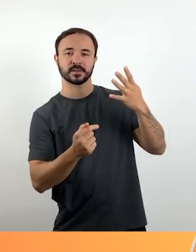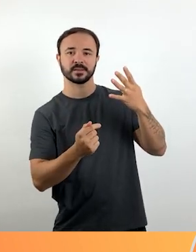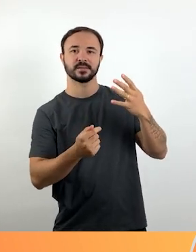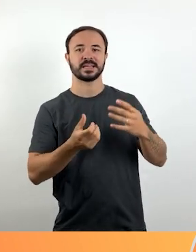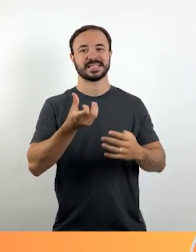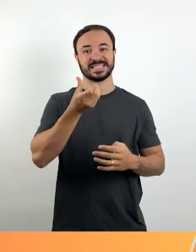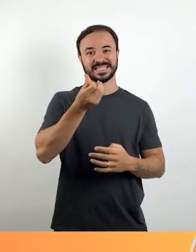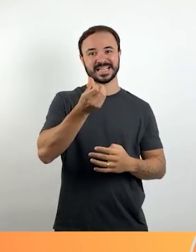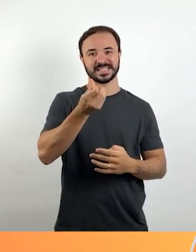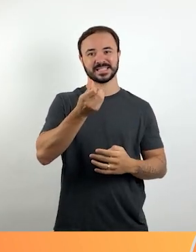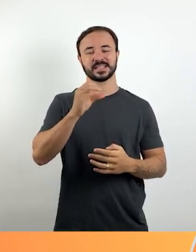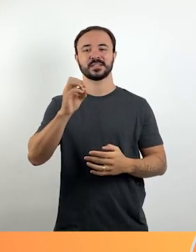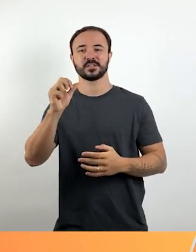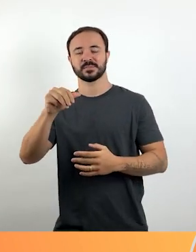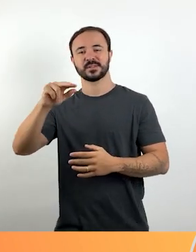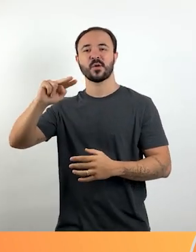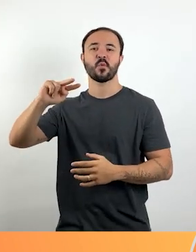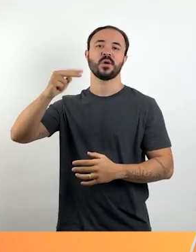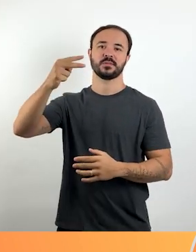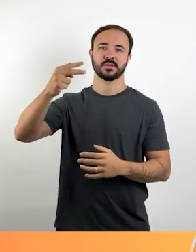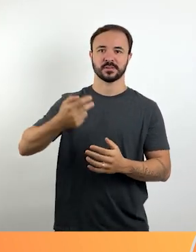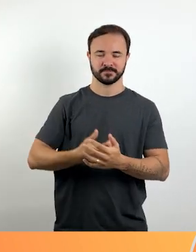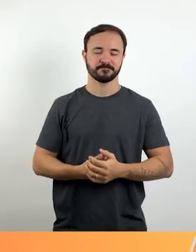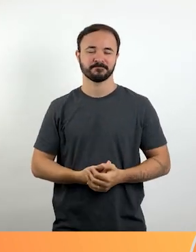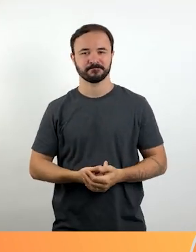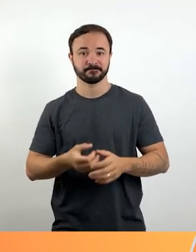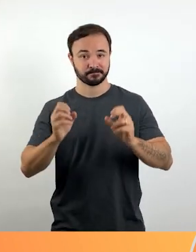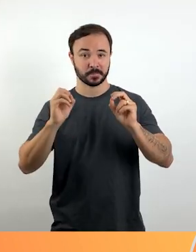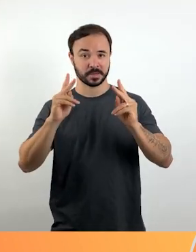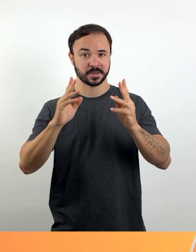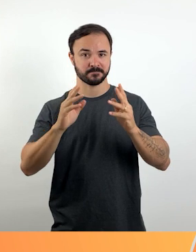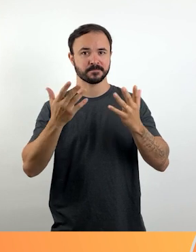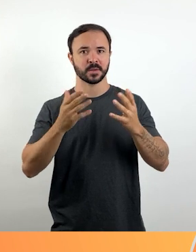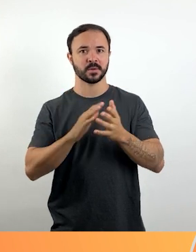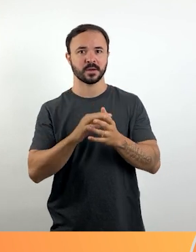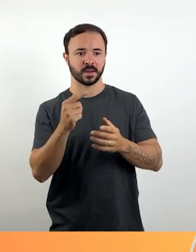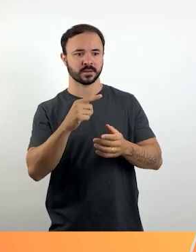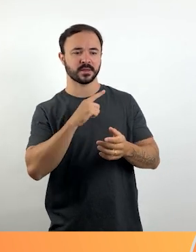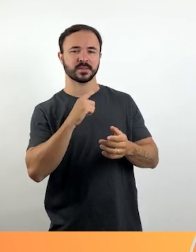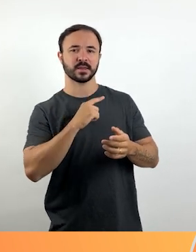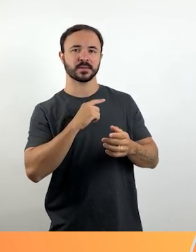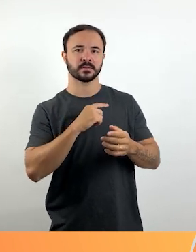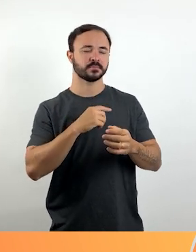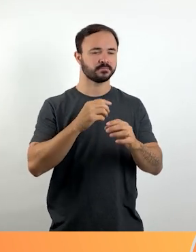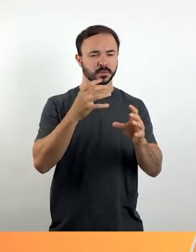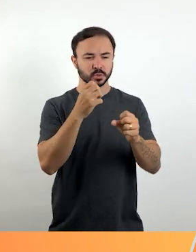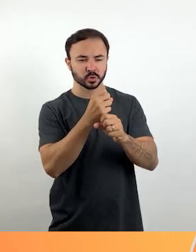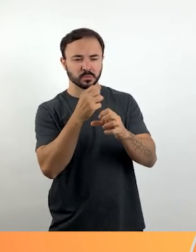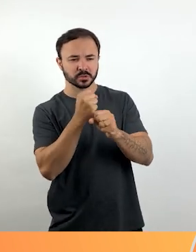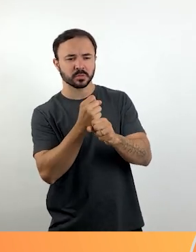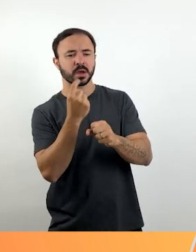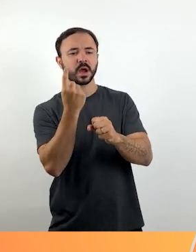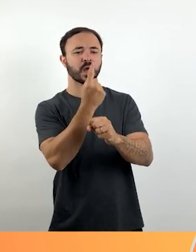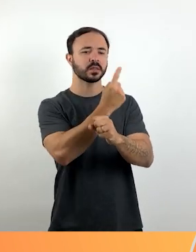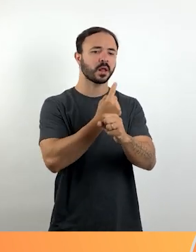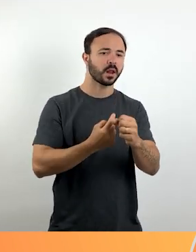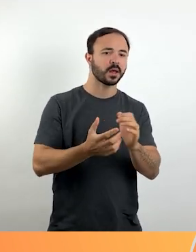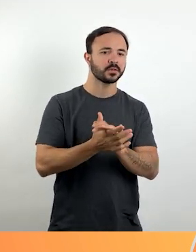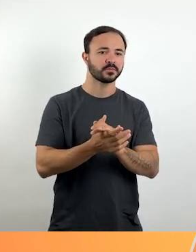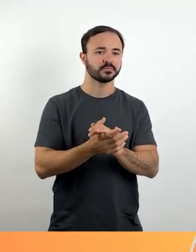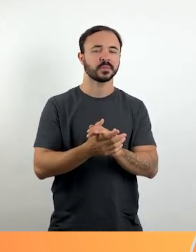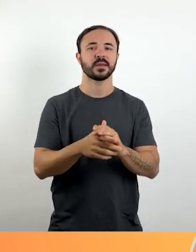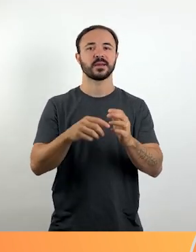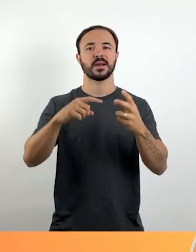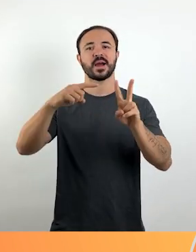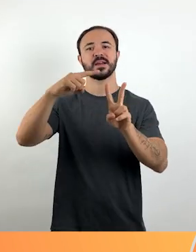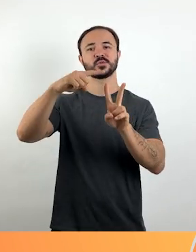6 centímetros ao quadrado. Beleza? Até porque o lado dele é o quê? Se a gente calcular esse L, é a raiz quadrada de 6.